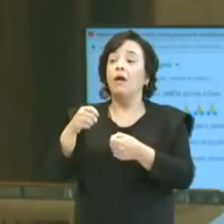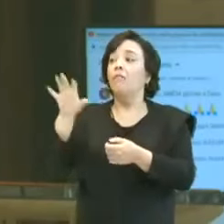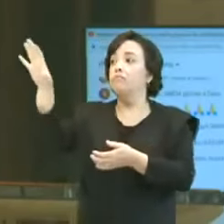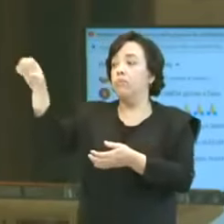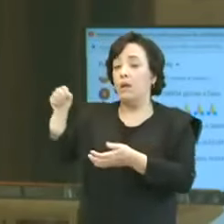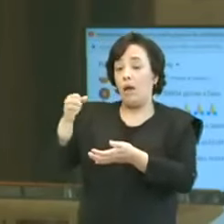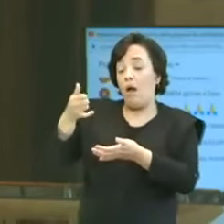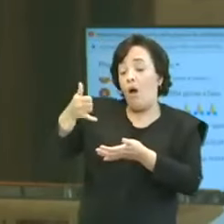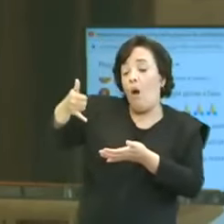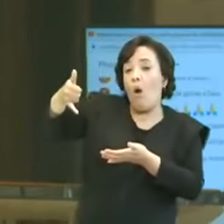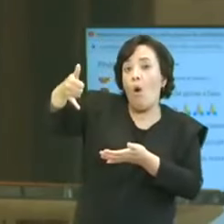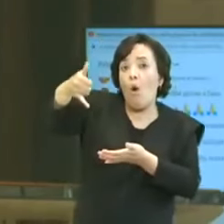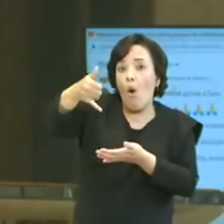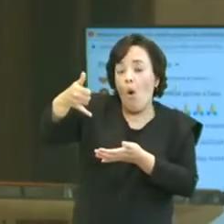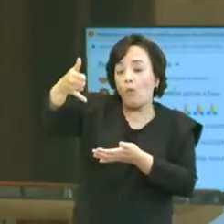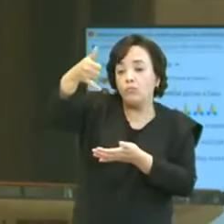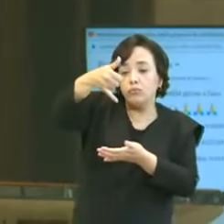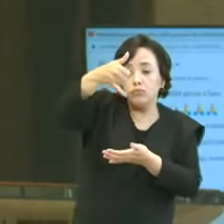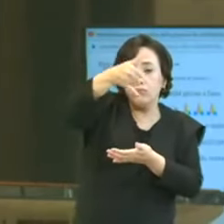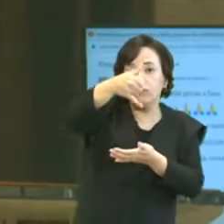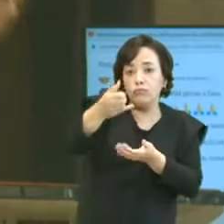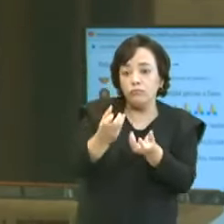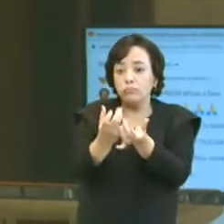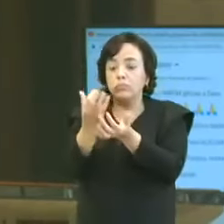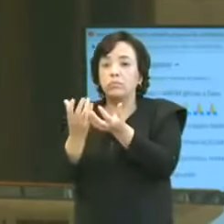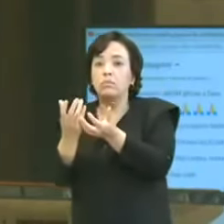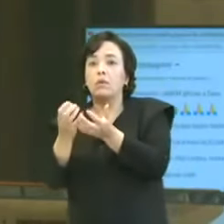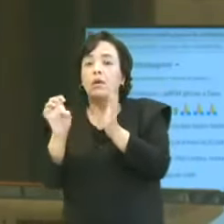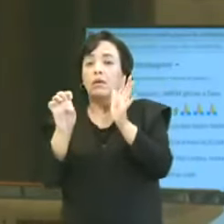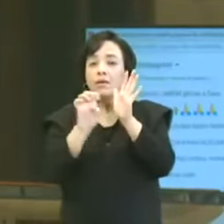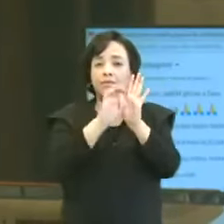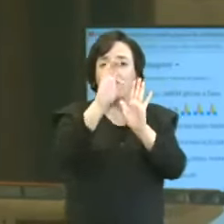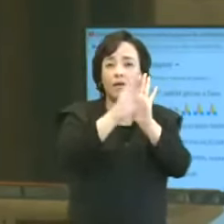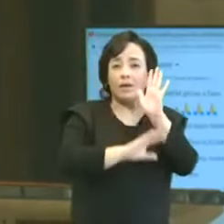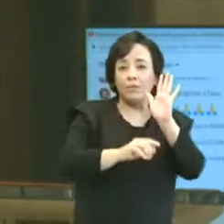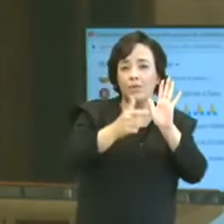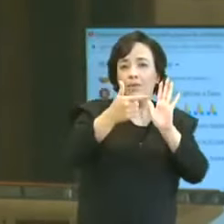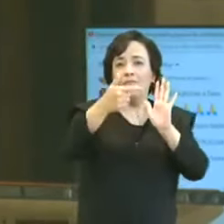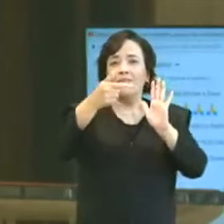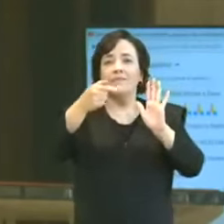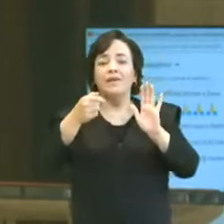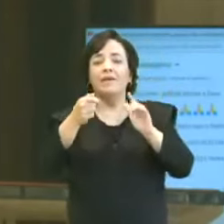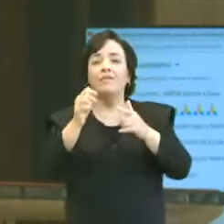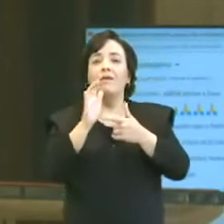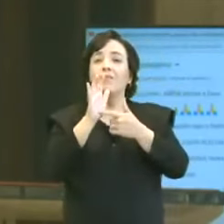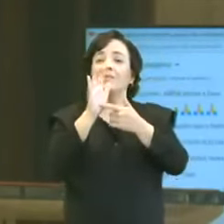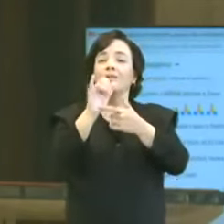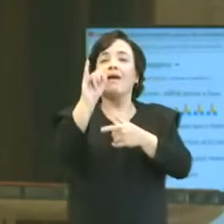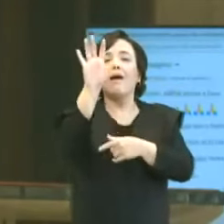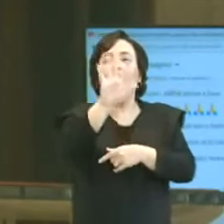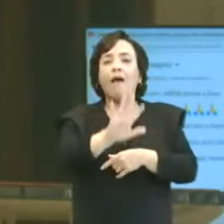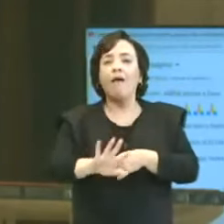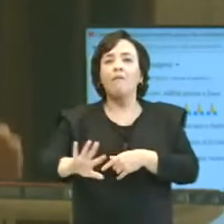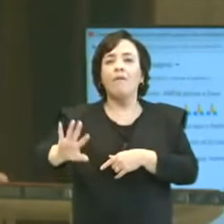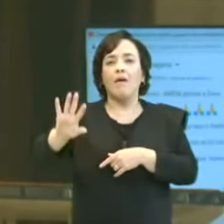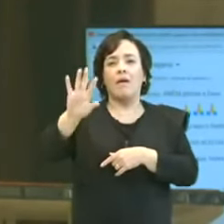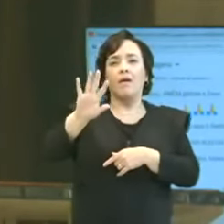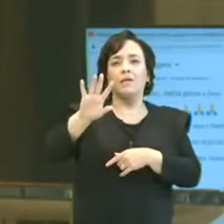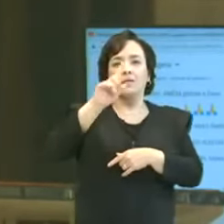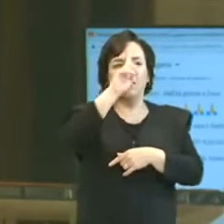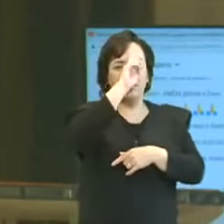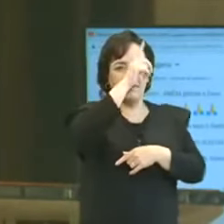óleo. A Bíblia vai nos falar isso em Êxodo 27, vai nos mostrar essa imagem. Ele diz assim: ordenarás